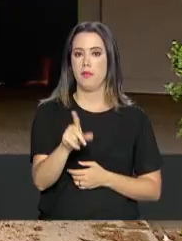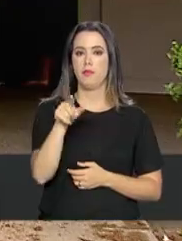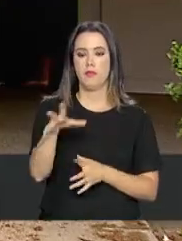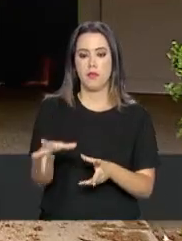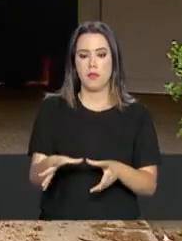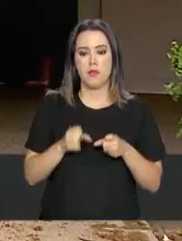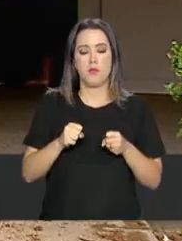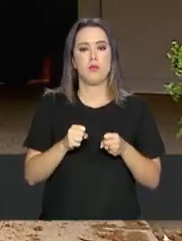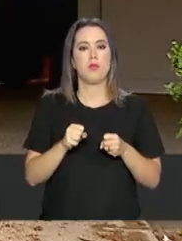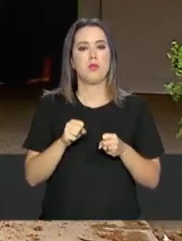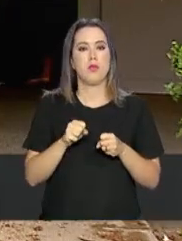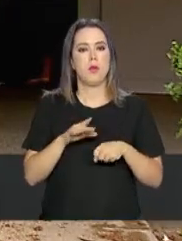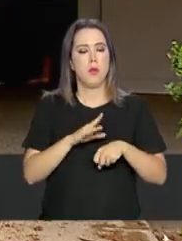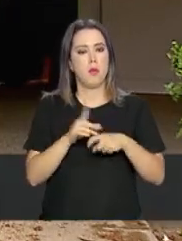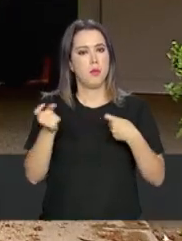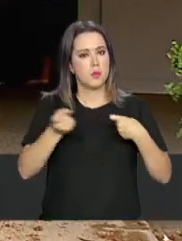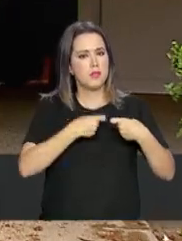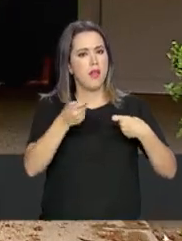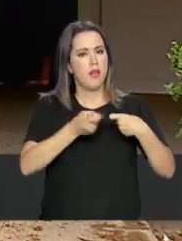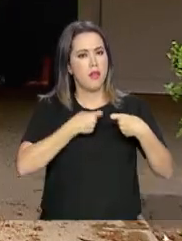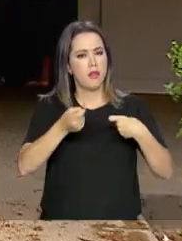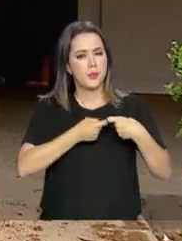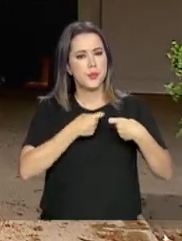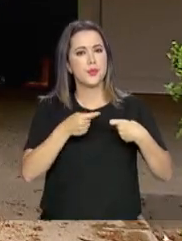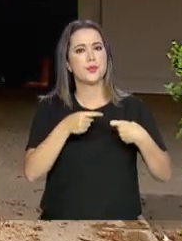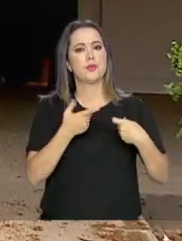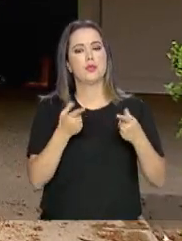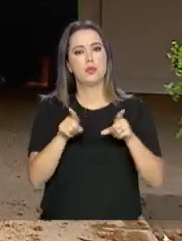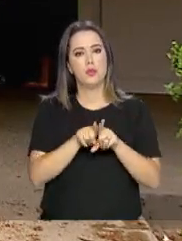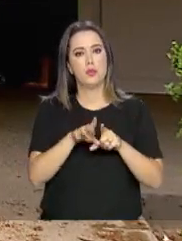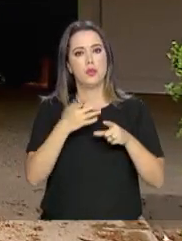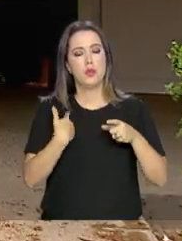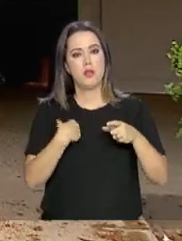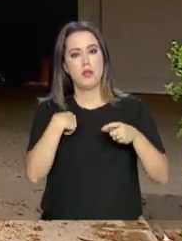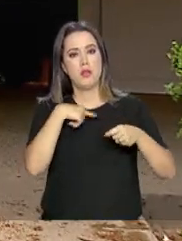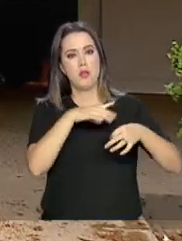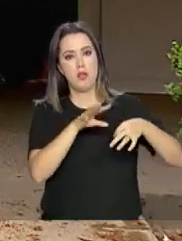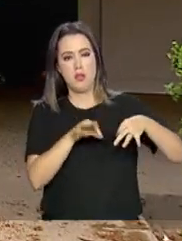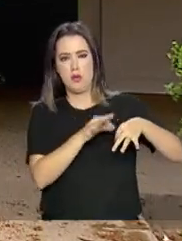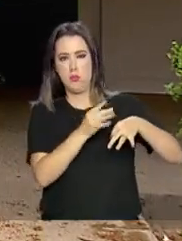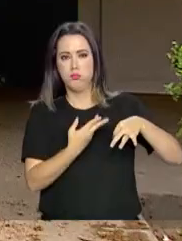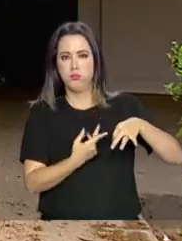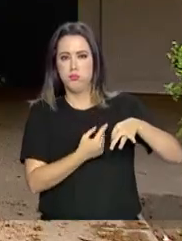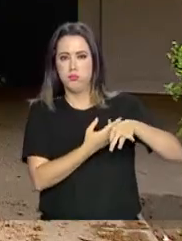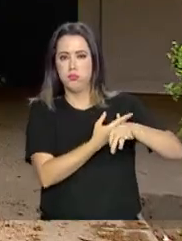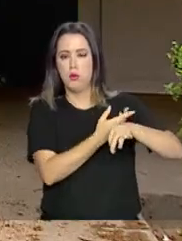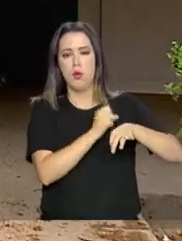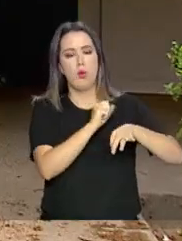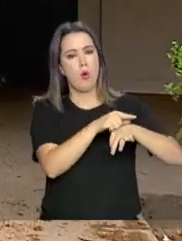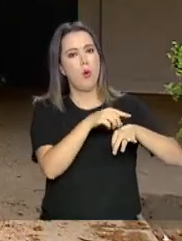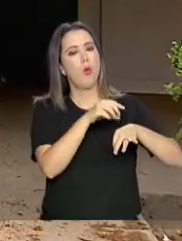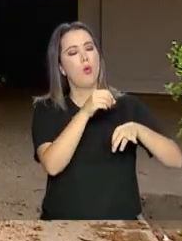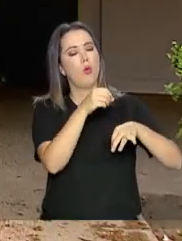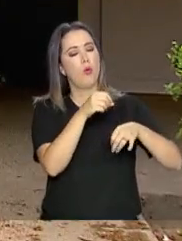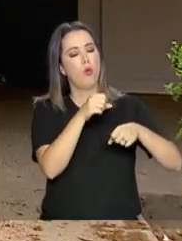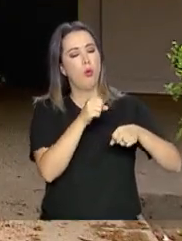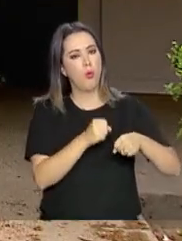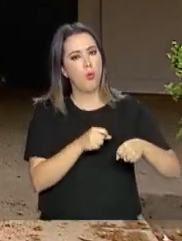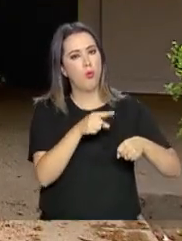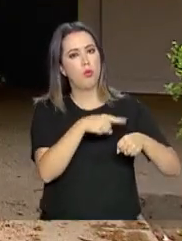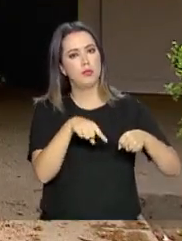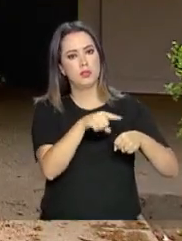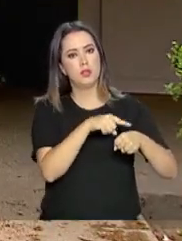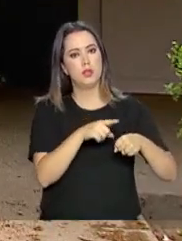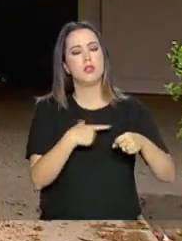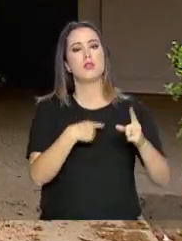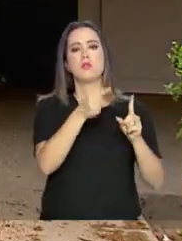via sexual provocada por vírus que atacam as mucosas oral, genital ou anal, tanto nas mulheres